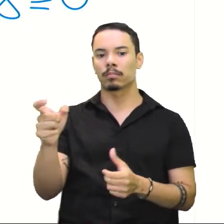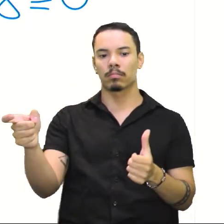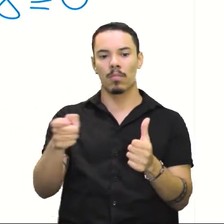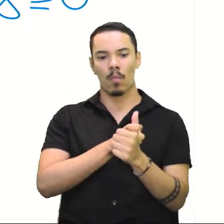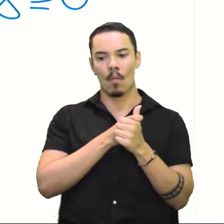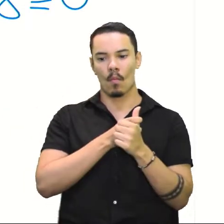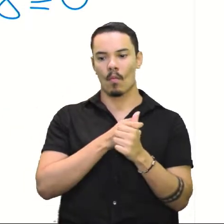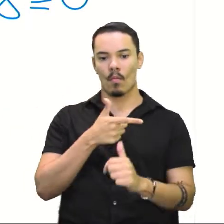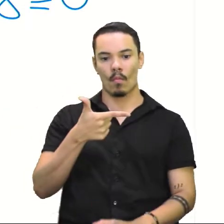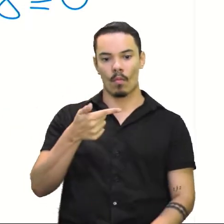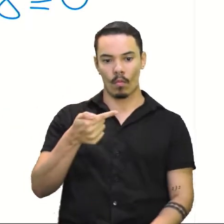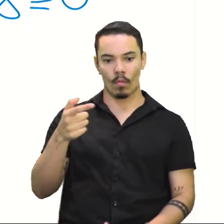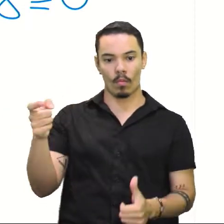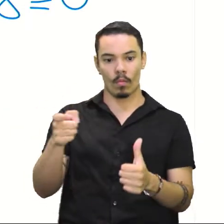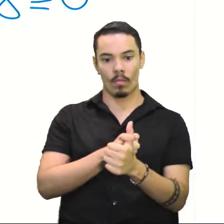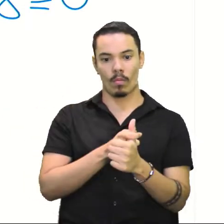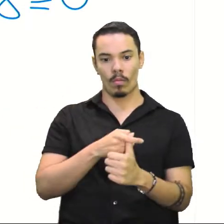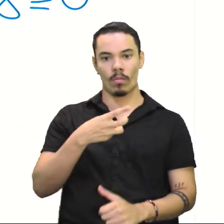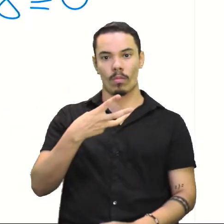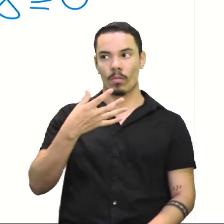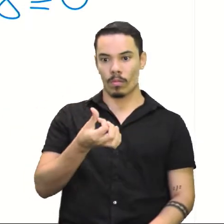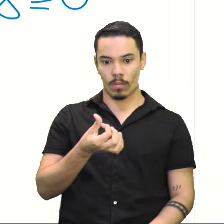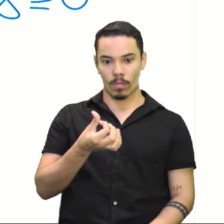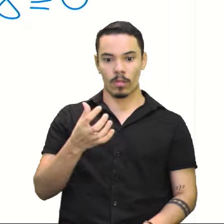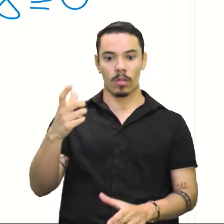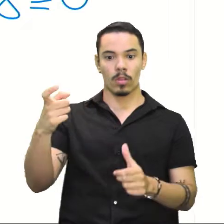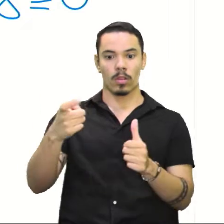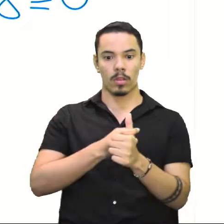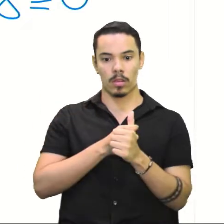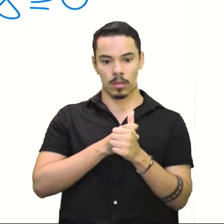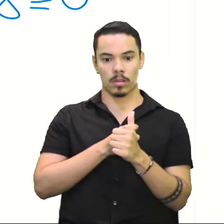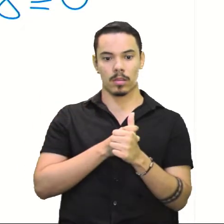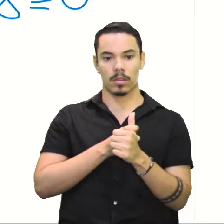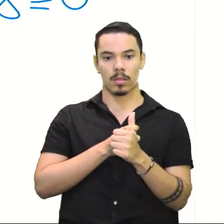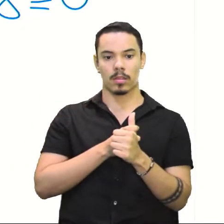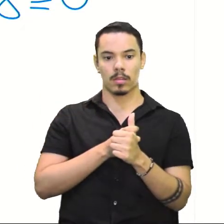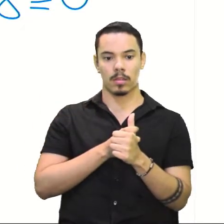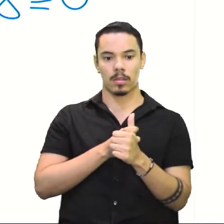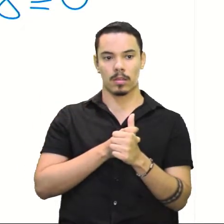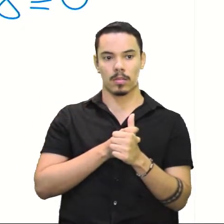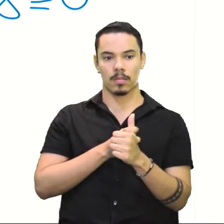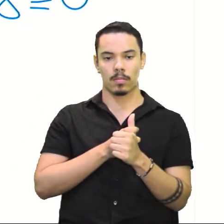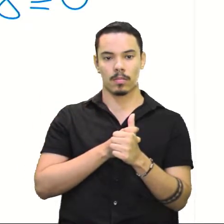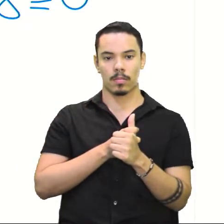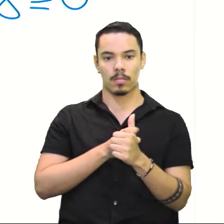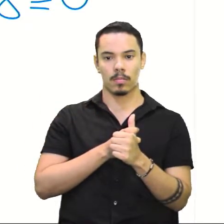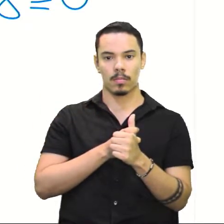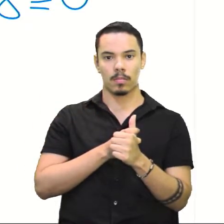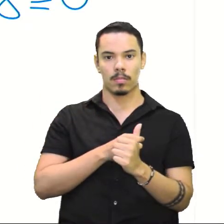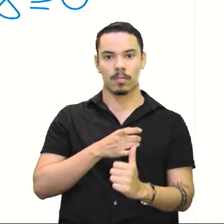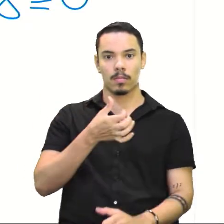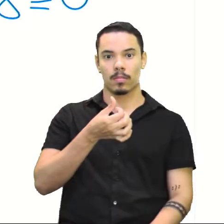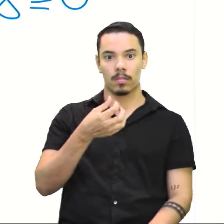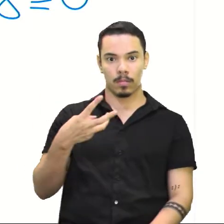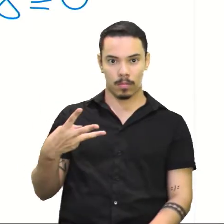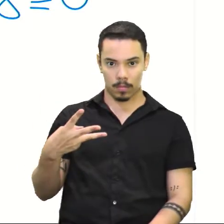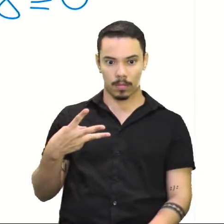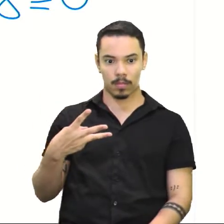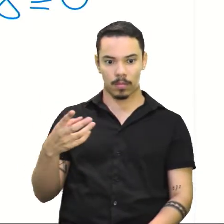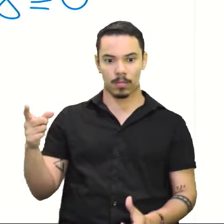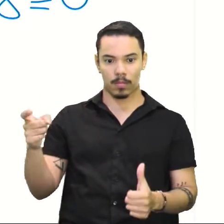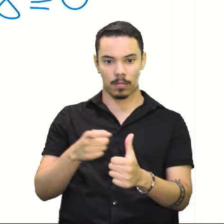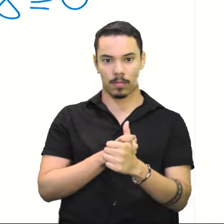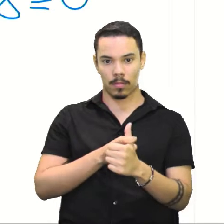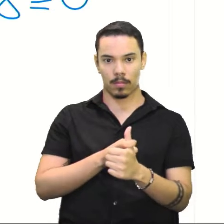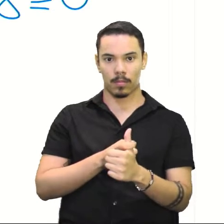tô devendo 36, tô devendo quanto? Tá devendo muito. 56, 62, 63. Você